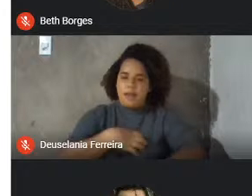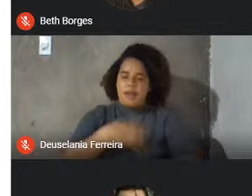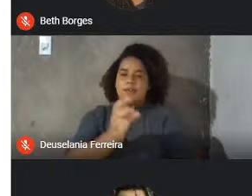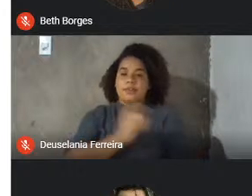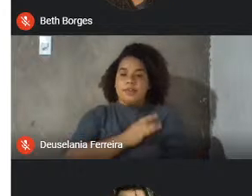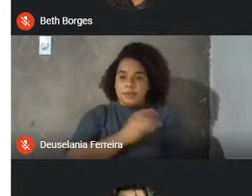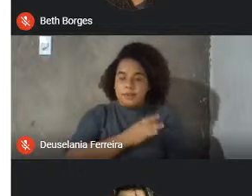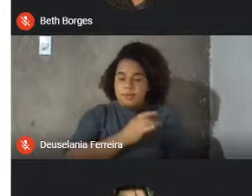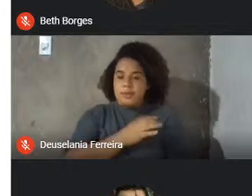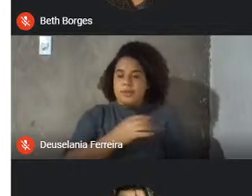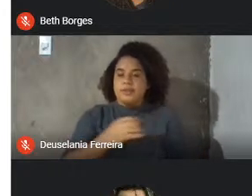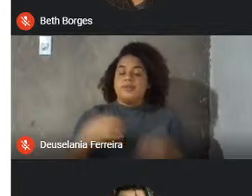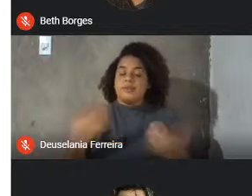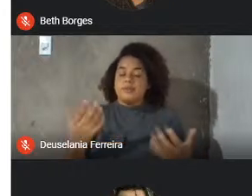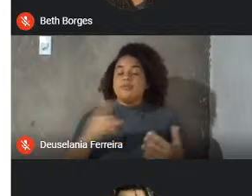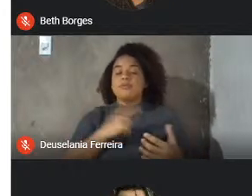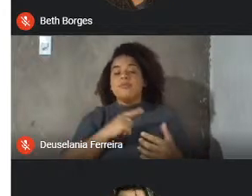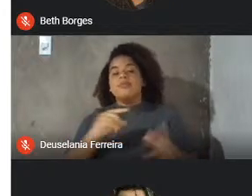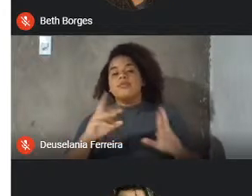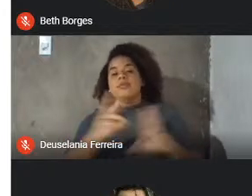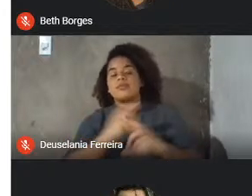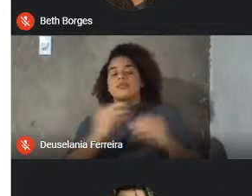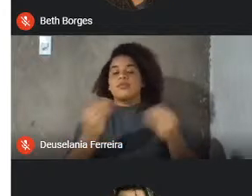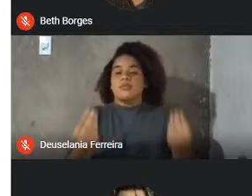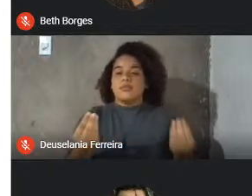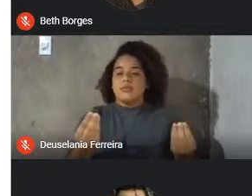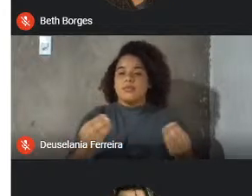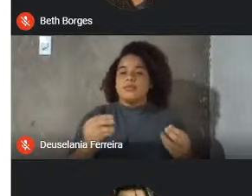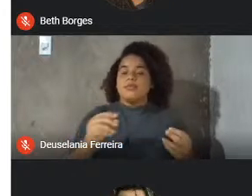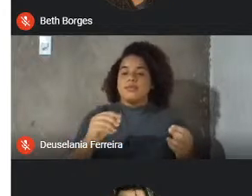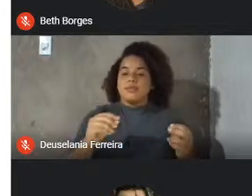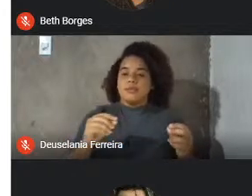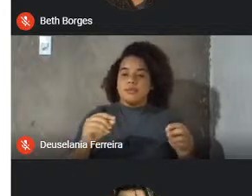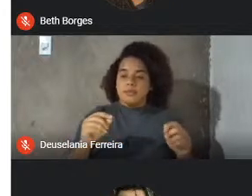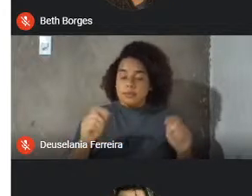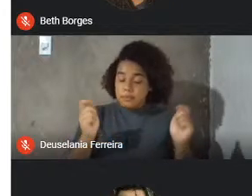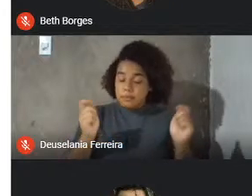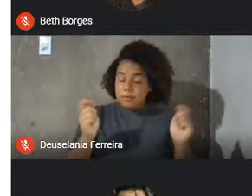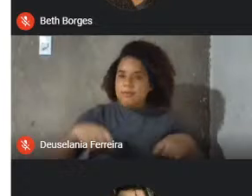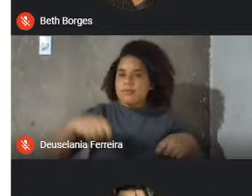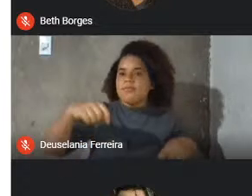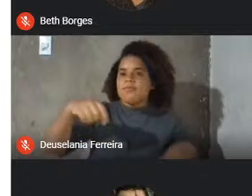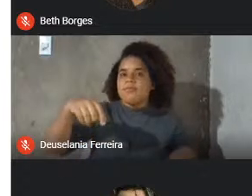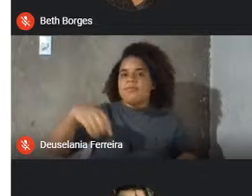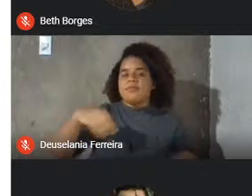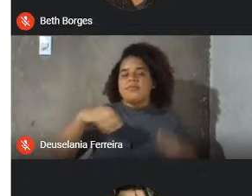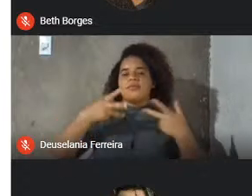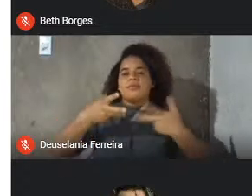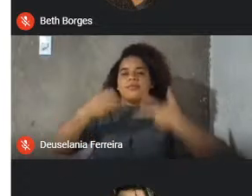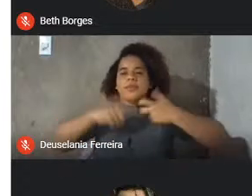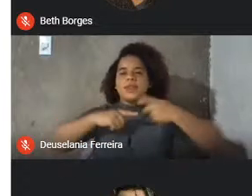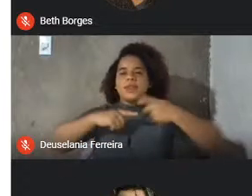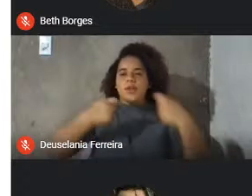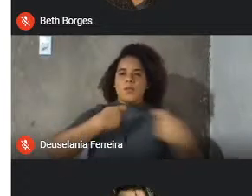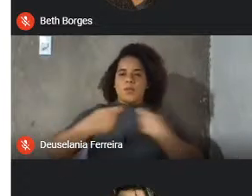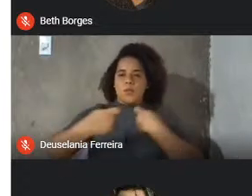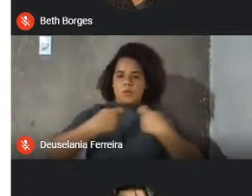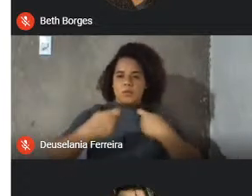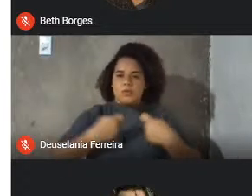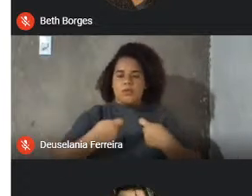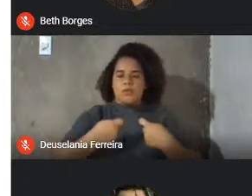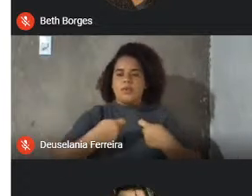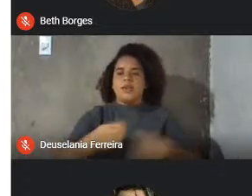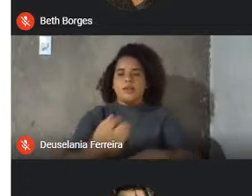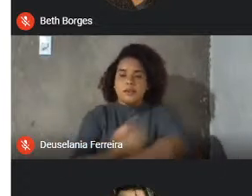Onde nessa esfera a gente torna consciente, né, quando a gente consegue administrar essas emoções não conscientes,